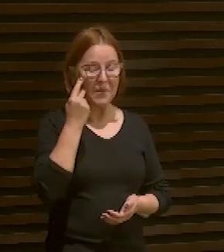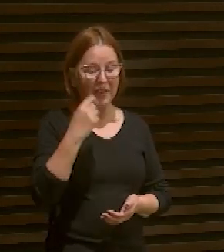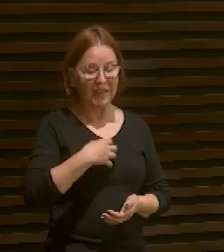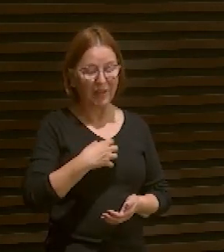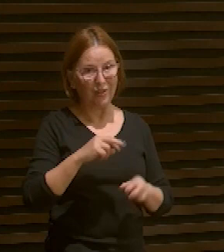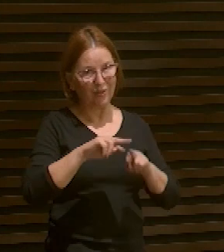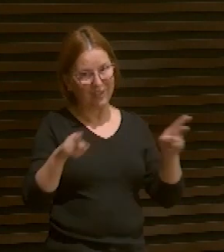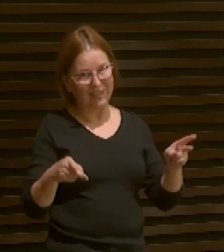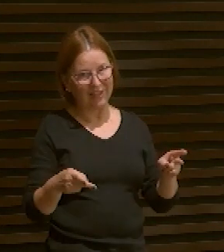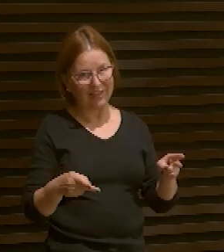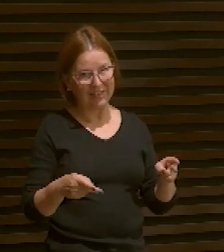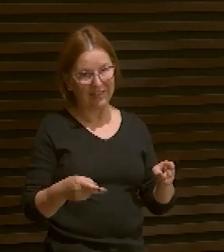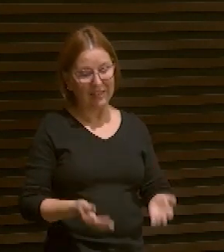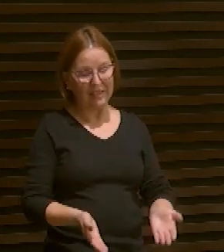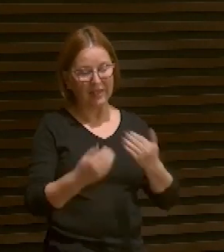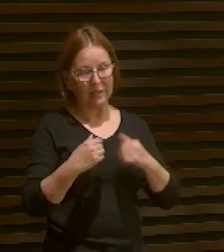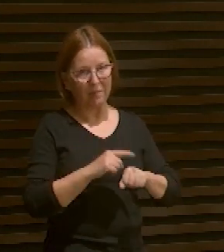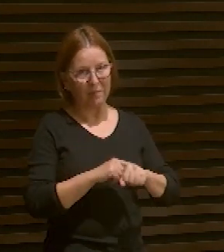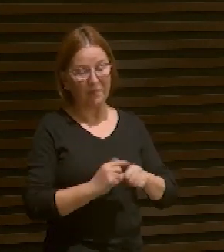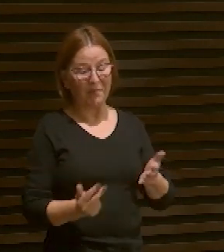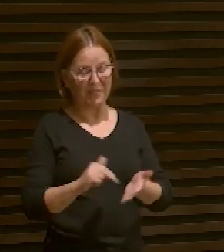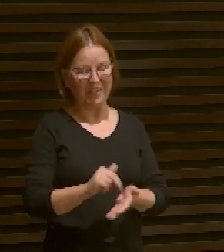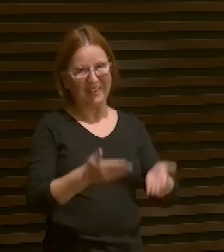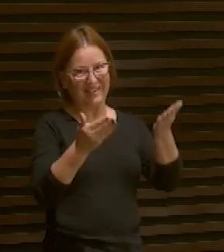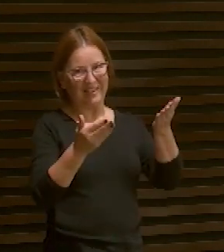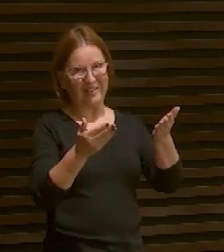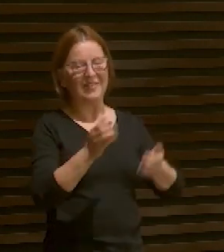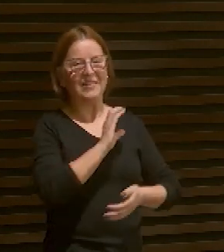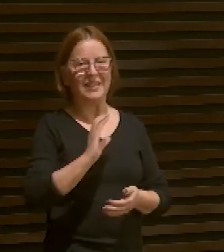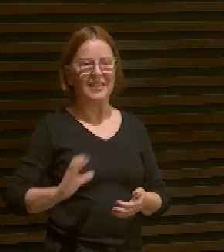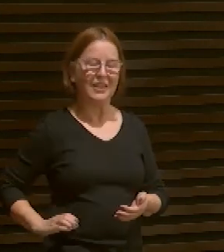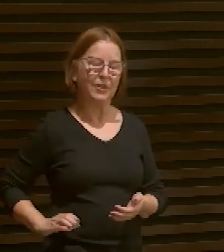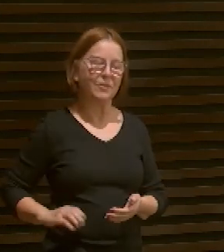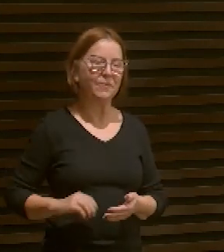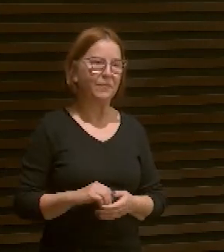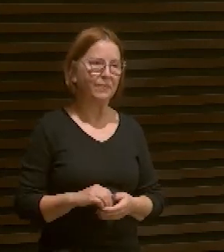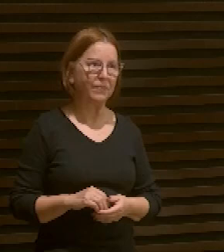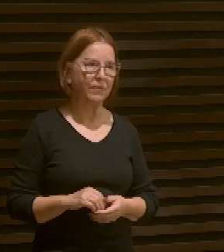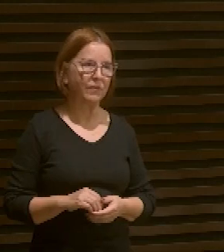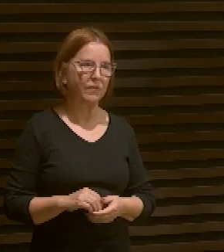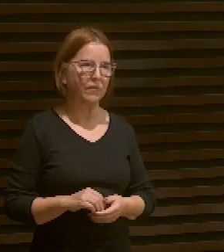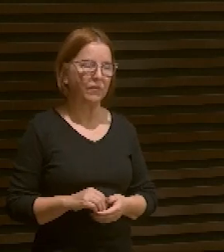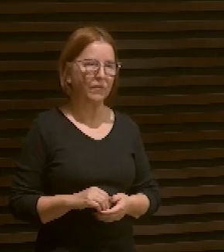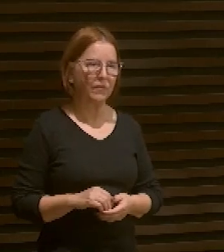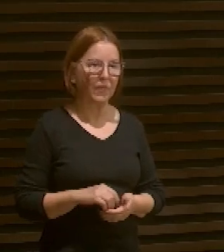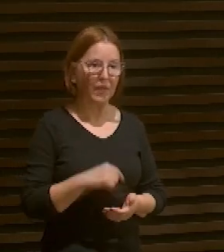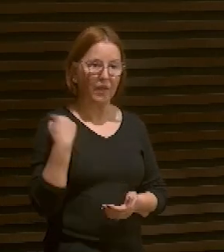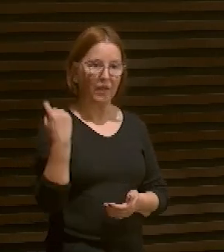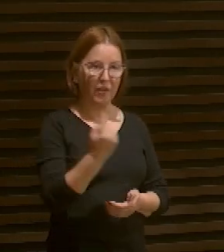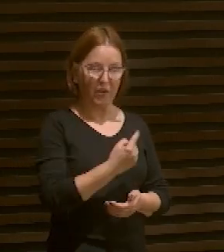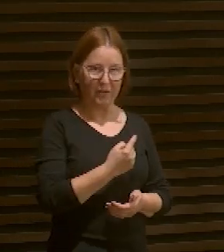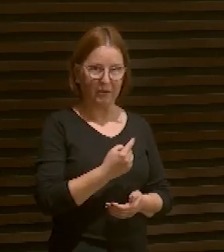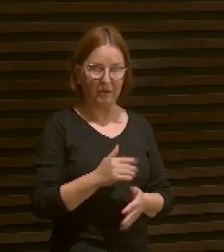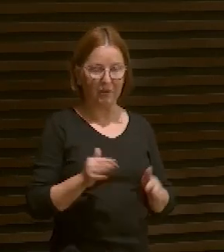na ressurreição de Cristo. E usando lá a linguagem de Gênesis, nós finalmente